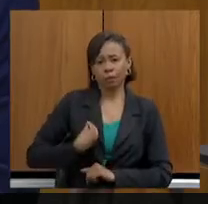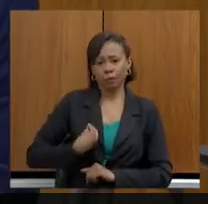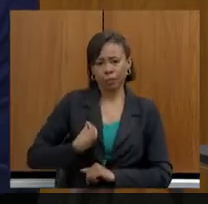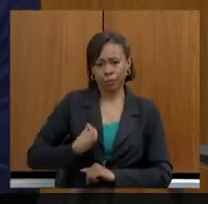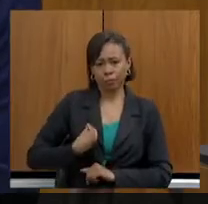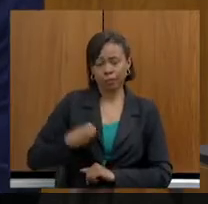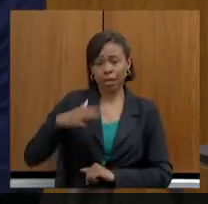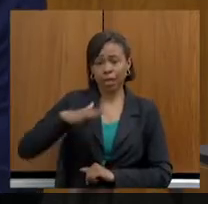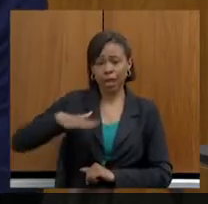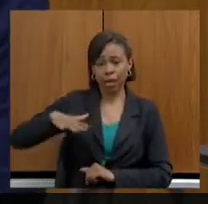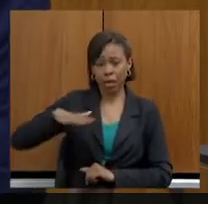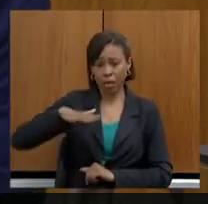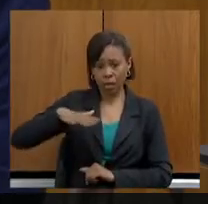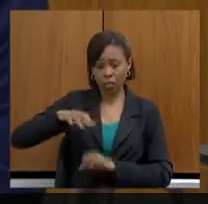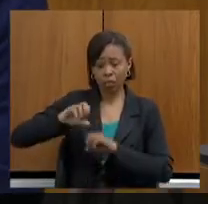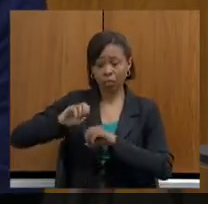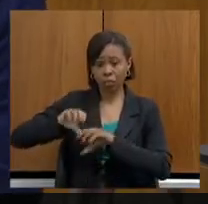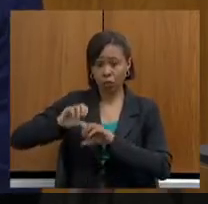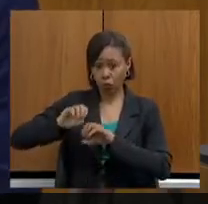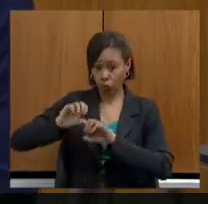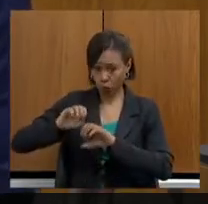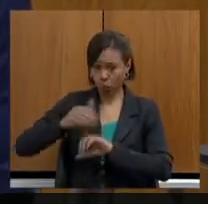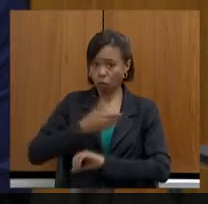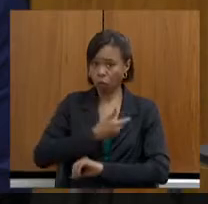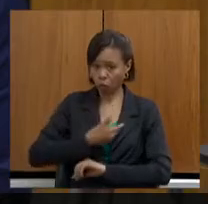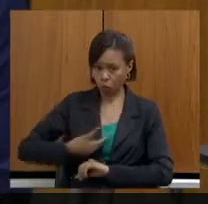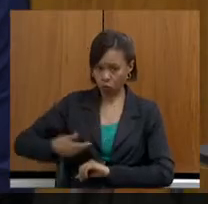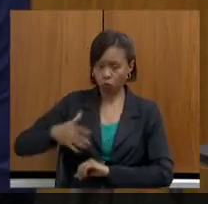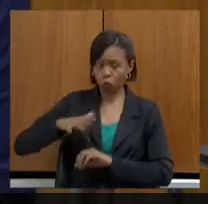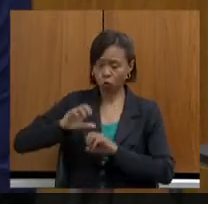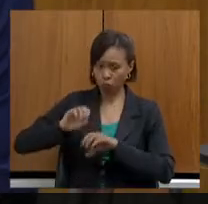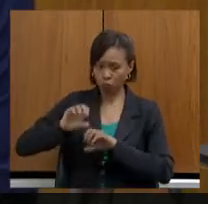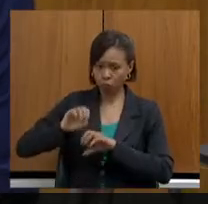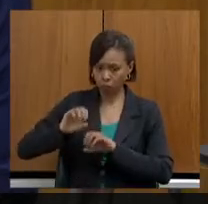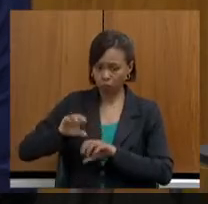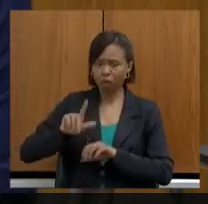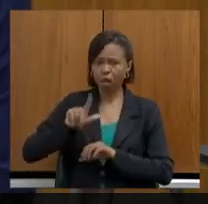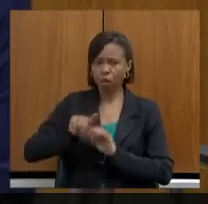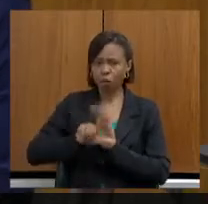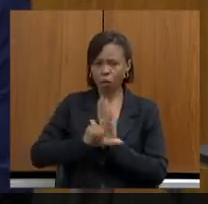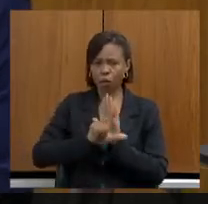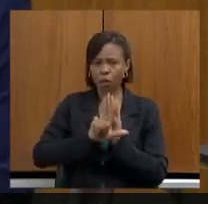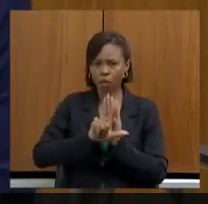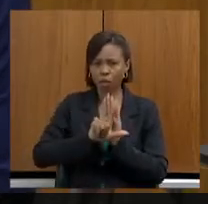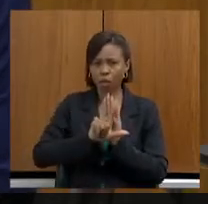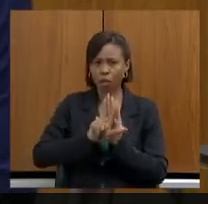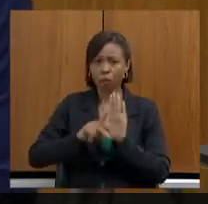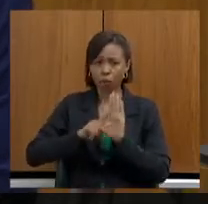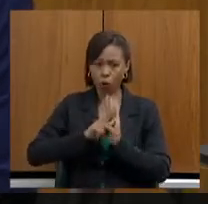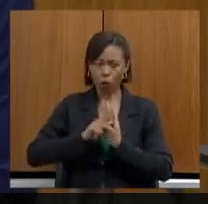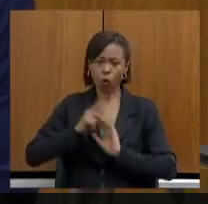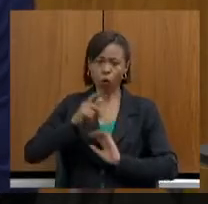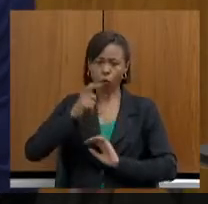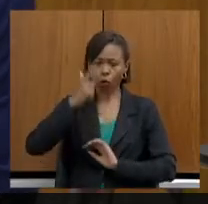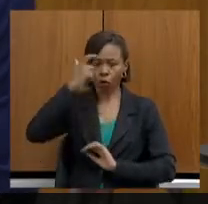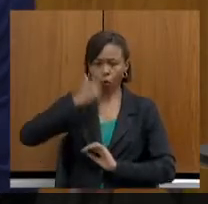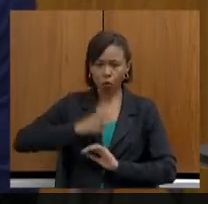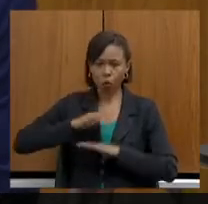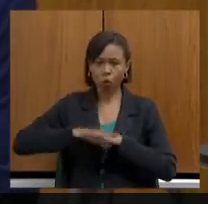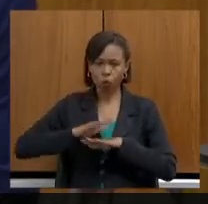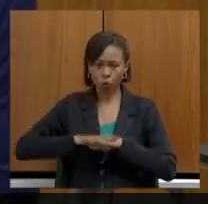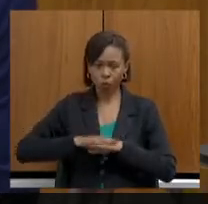na rede estadual de ensino aliás lei oriunda de um projeto de lei de nossa autoria